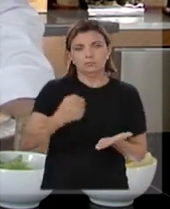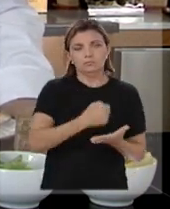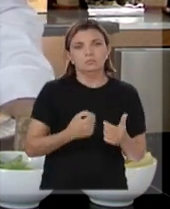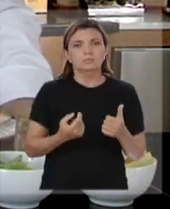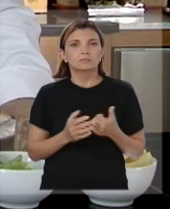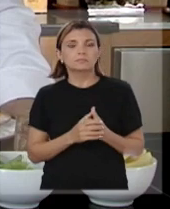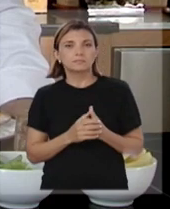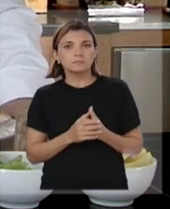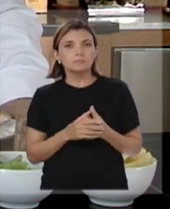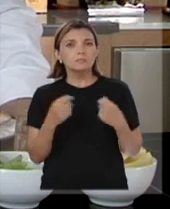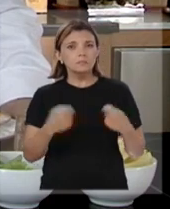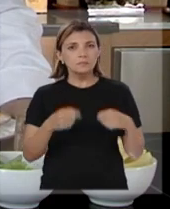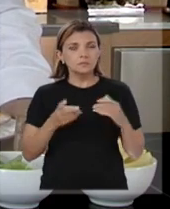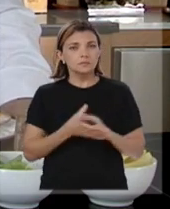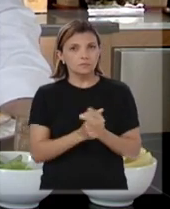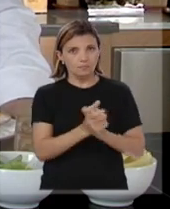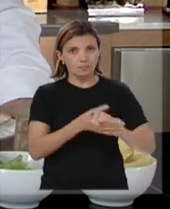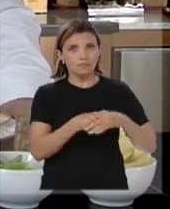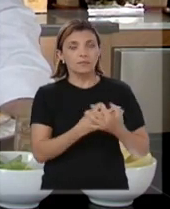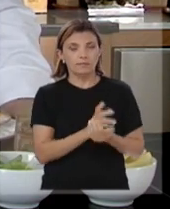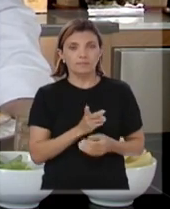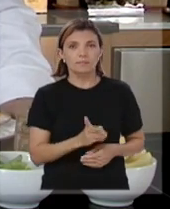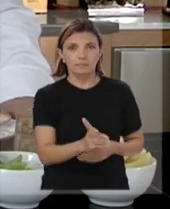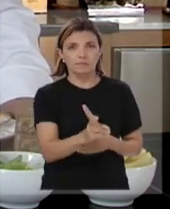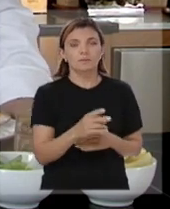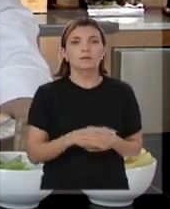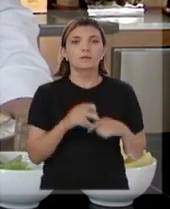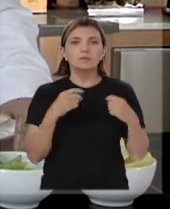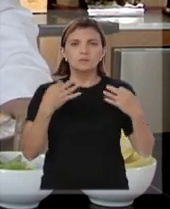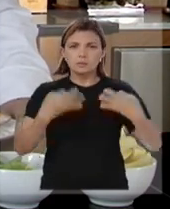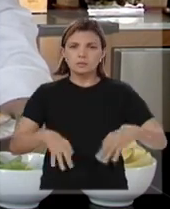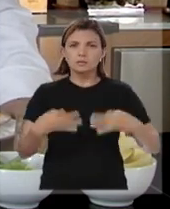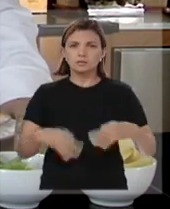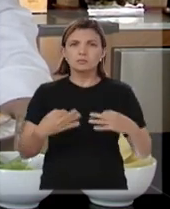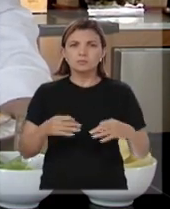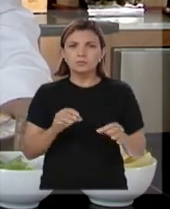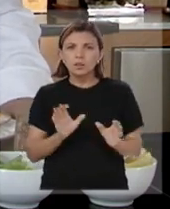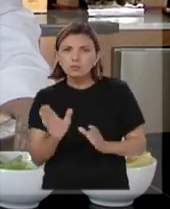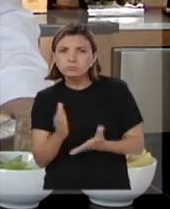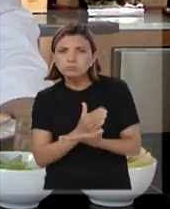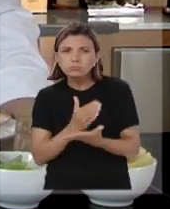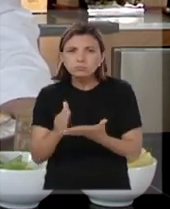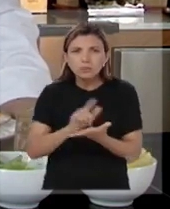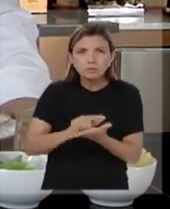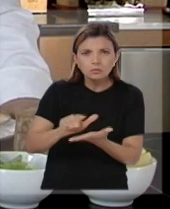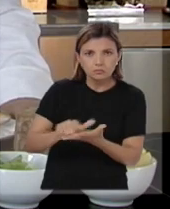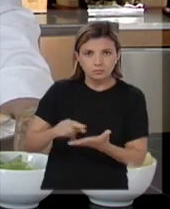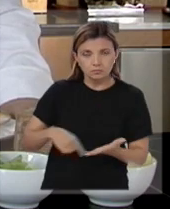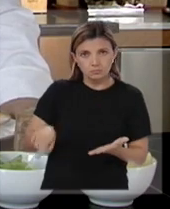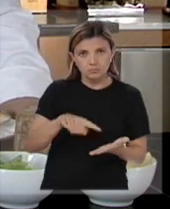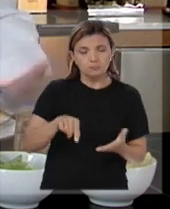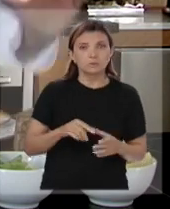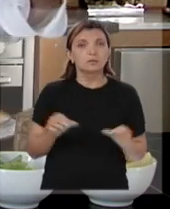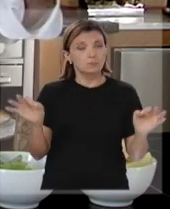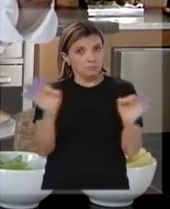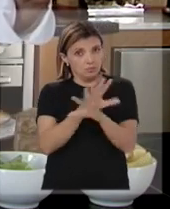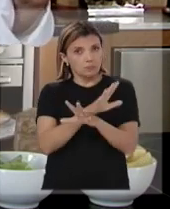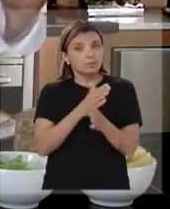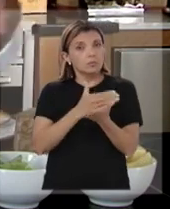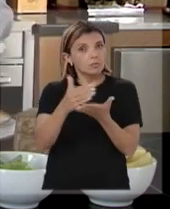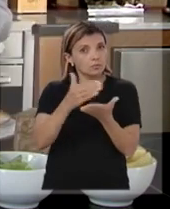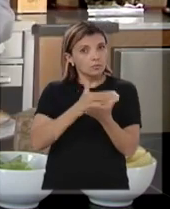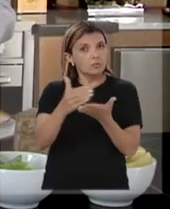almoço. Antes de mais nada, temos que lavar bem as mãos e ter certeza que os ingredientes são todos bem limpos. Agora